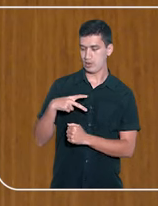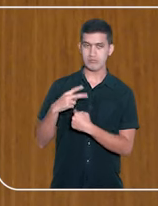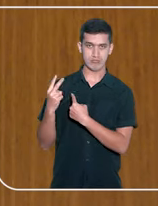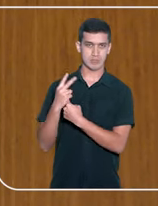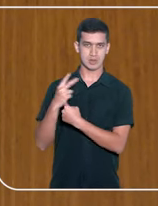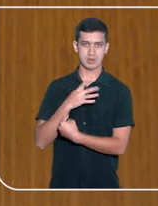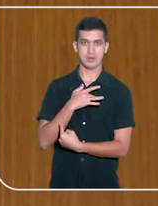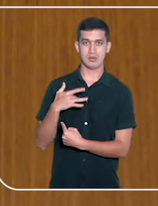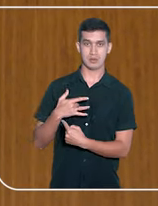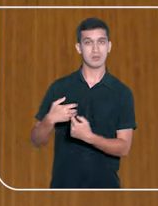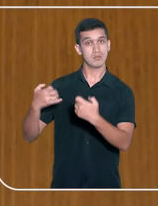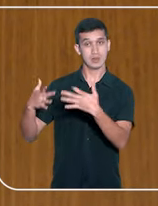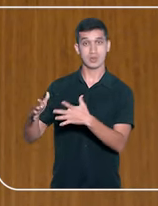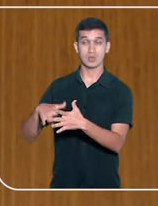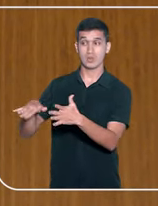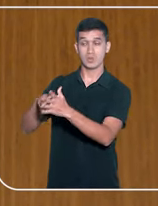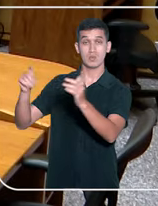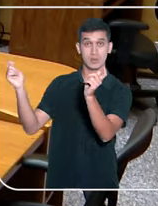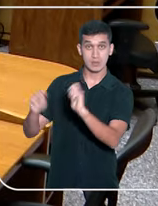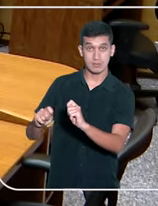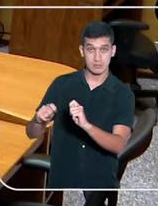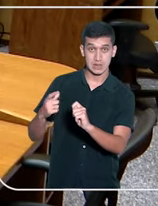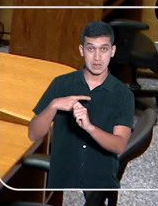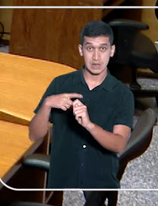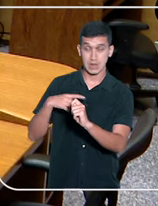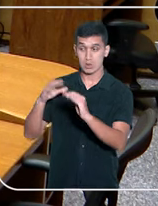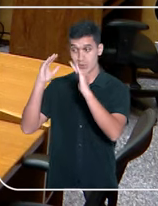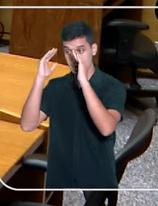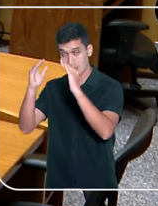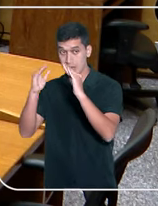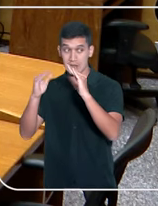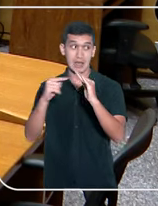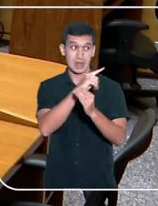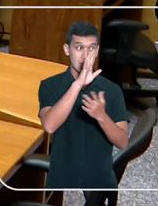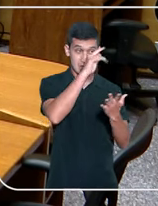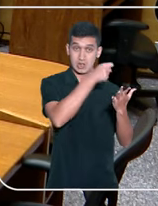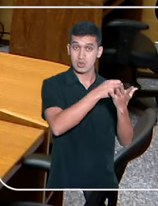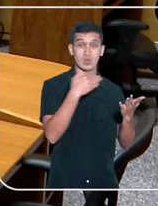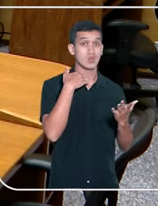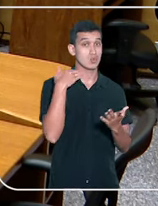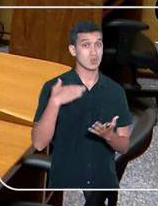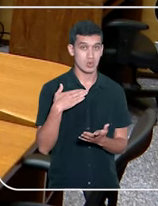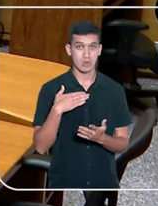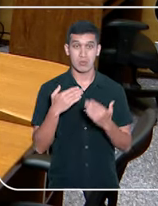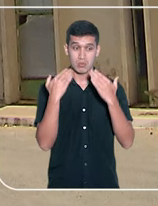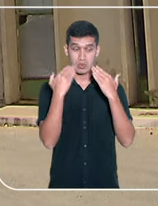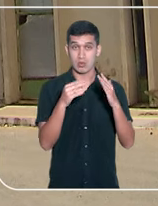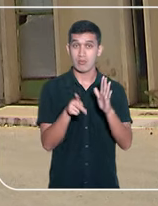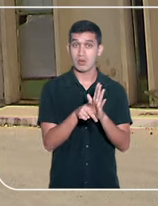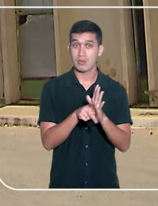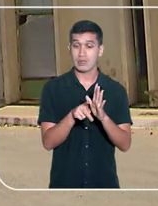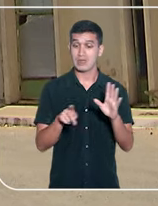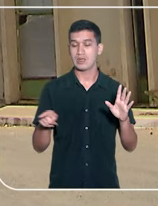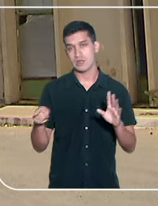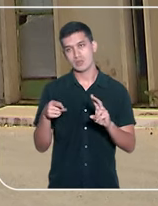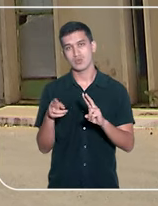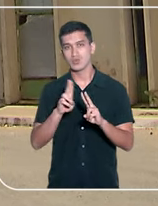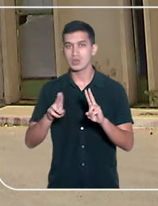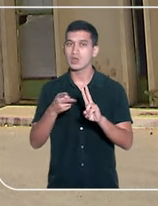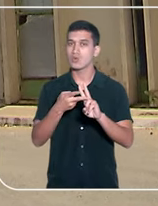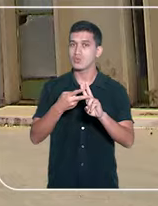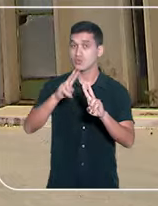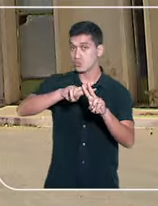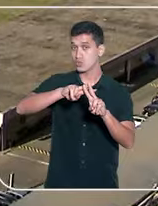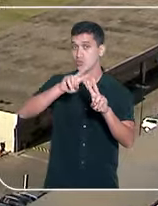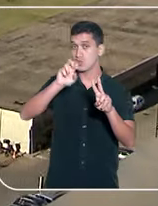saúde permite que os entes Federados ao cumprirem diretamente ordem judicial para prestar atendimento pelo sistema único de saúde